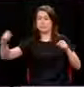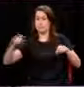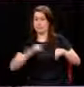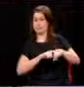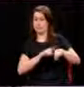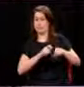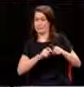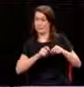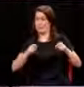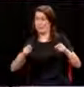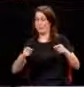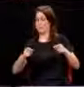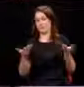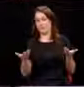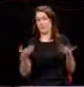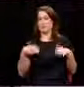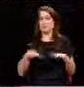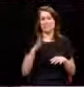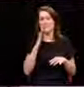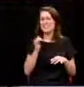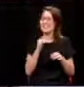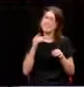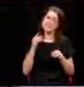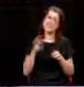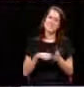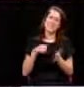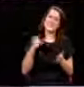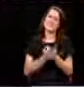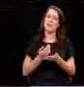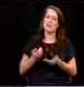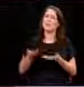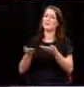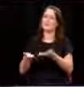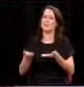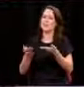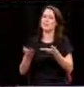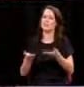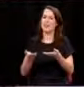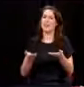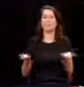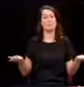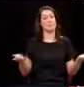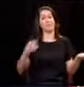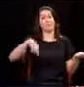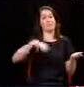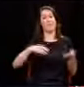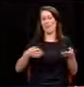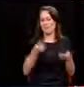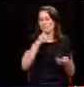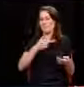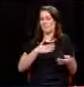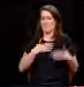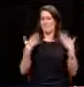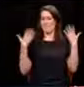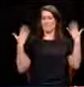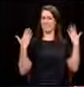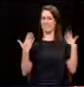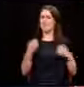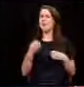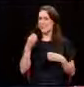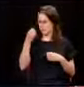mas tentamos sempre ajudar e somos sensíveis a isso. Mas é de facto. Também somos benfiquistas, portanto, exato, compreendemos. E bem se pode dizer que neste caso o